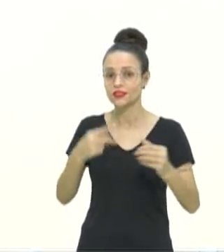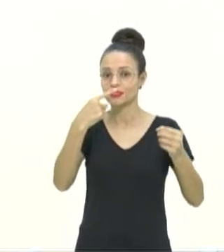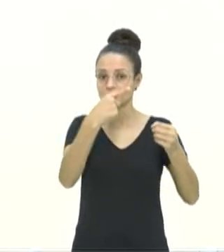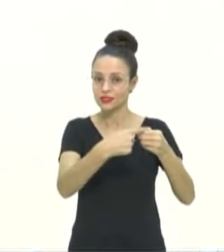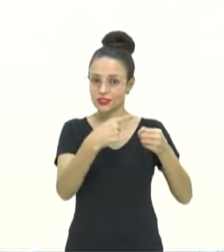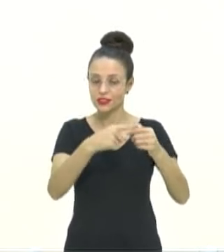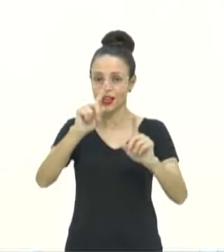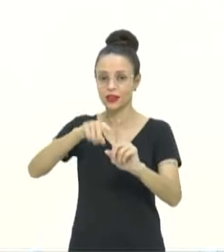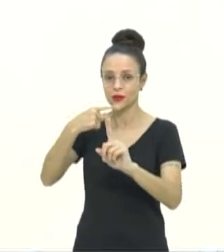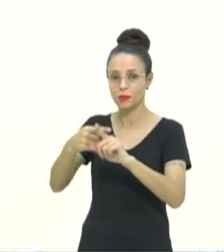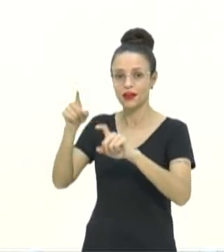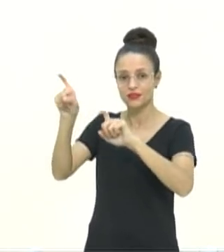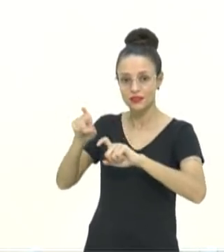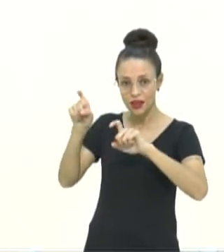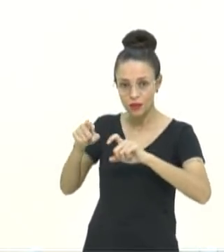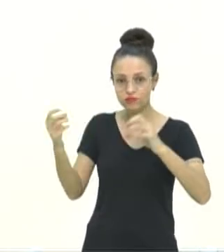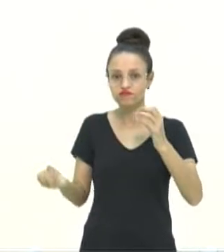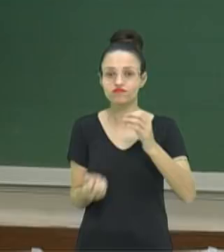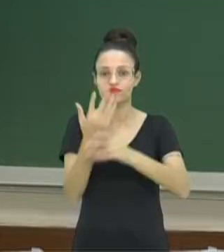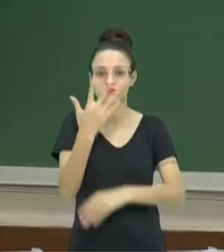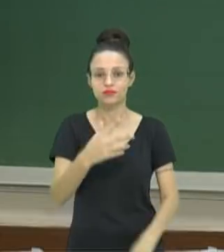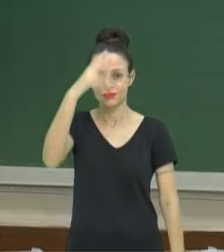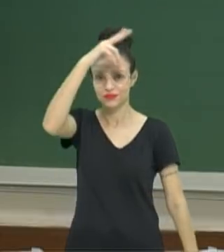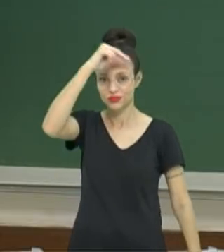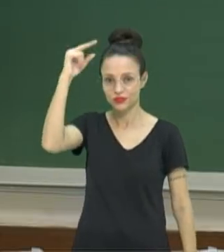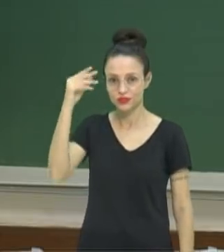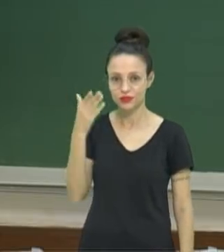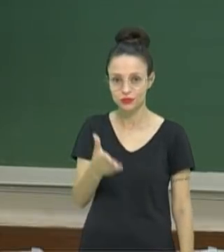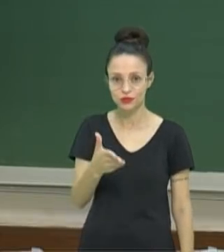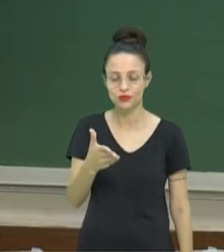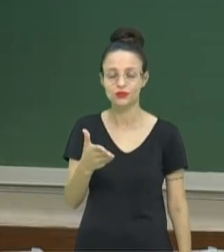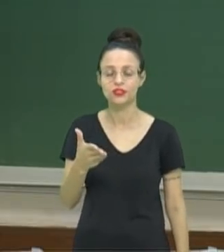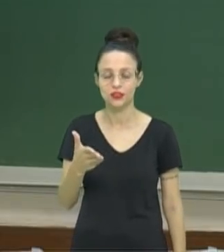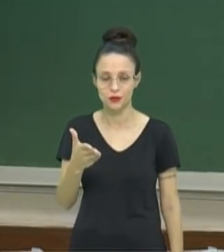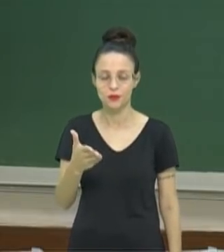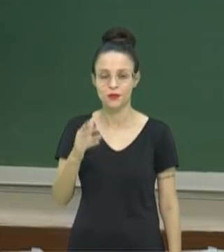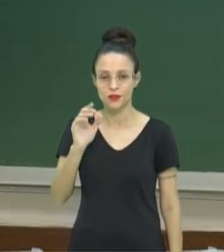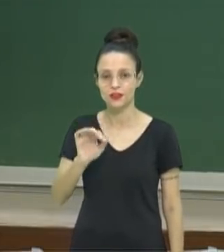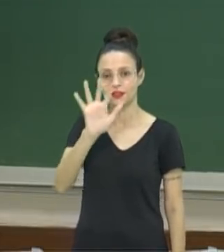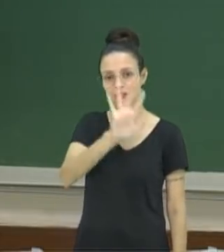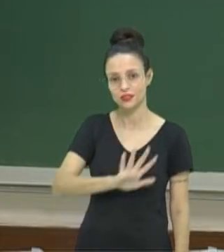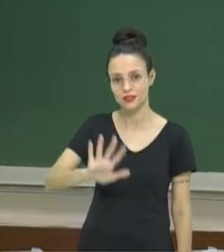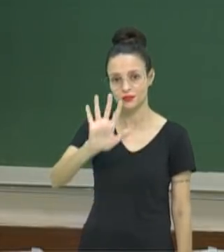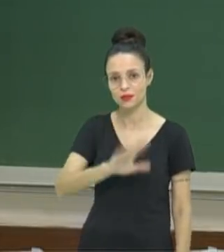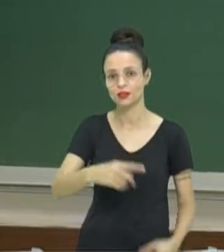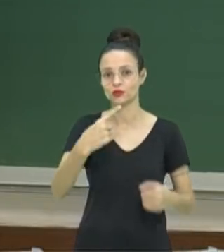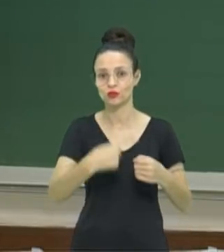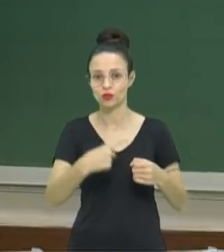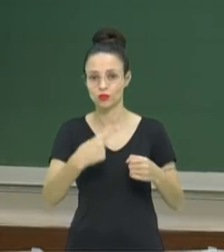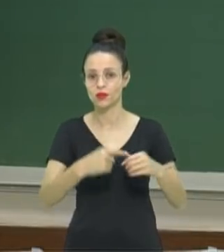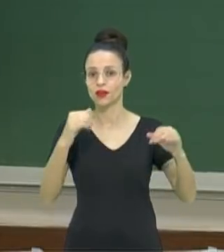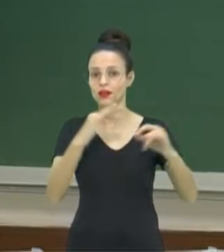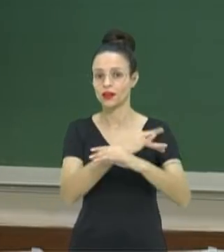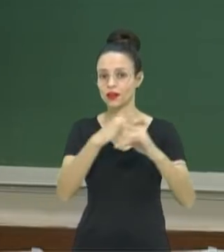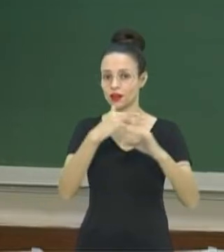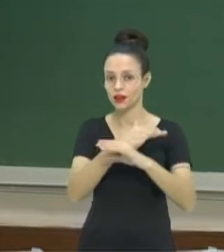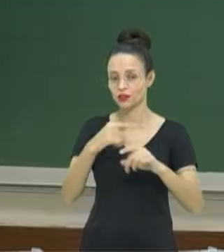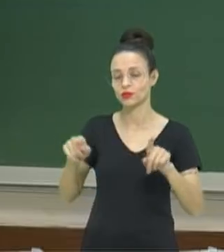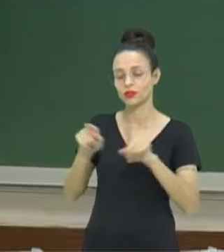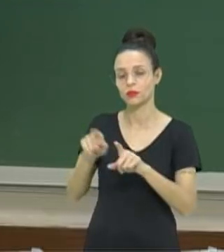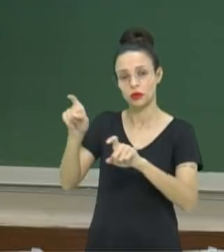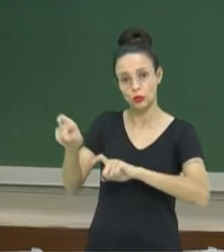cidade mais campo formam o município. Espaço urbano mais espaço rural estão dentro de um